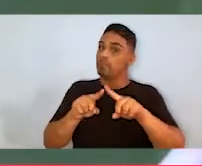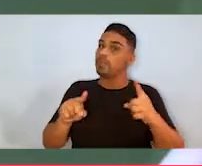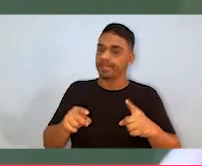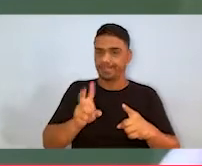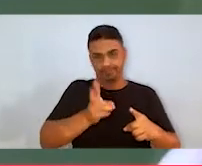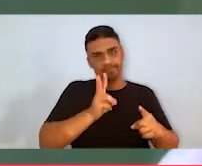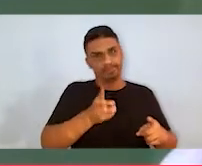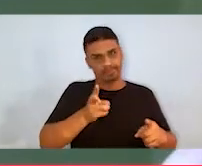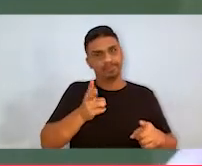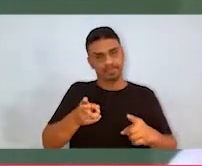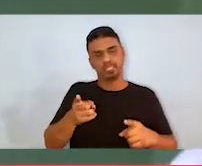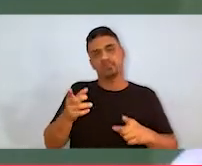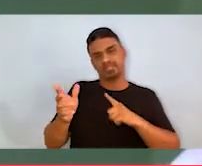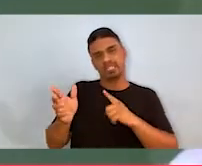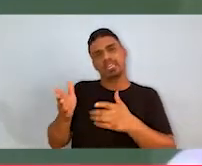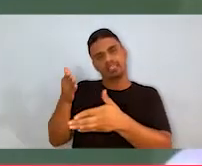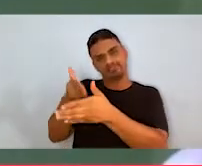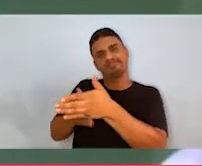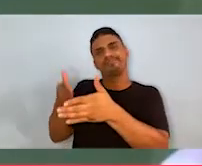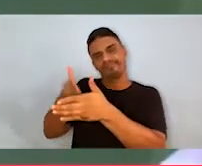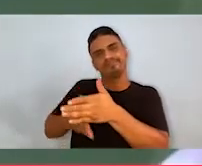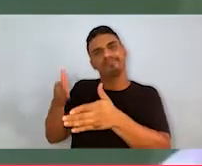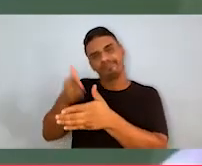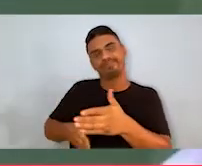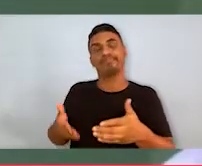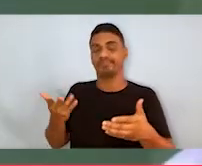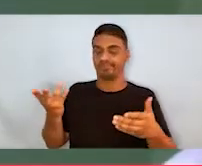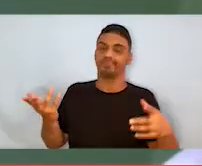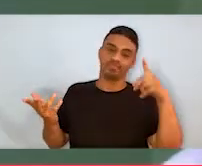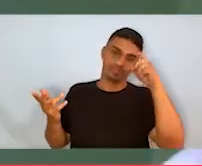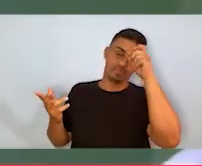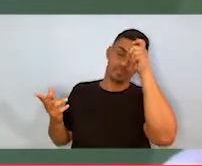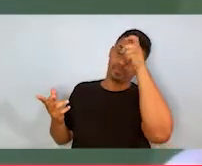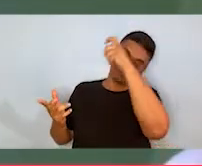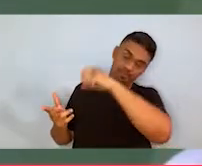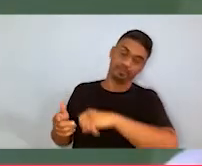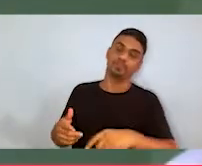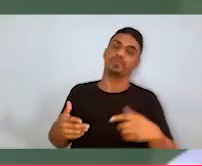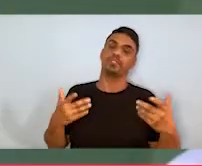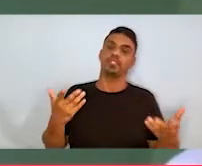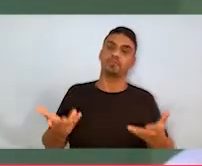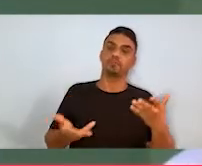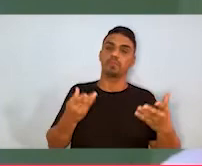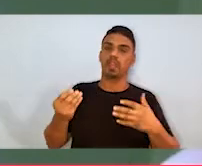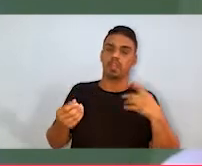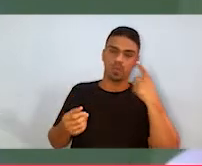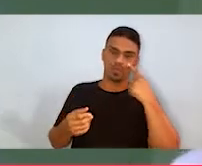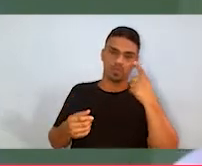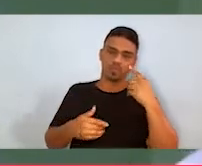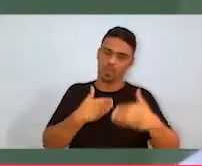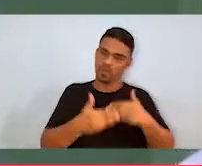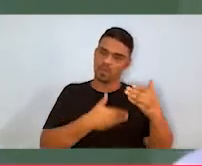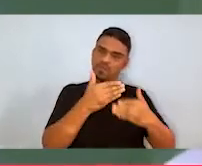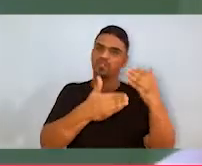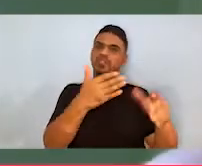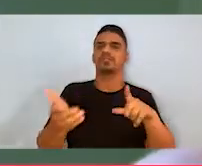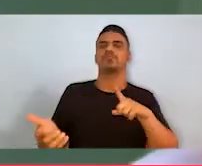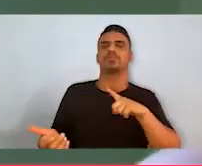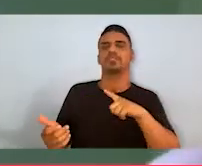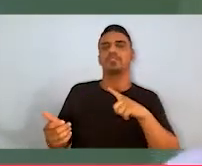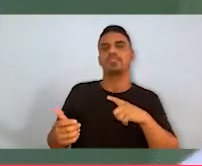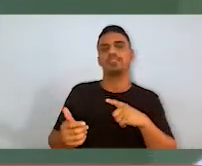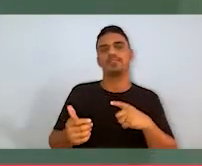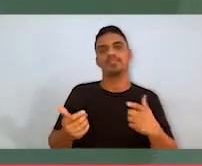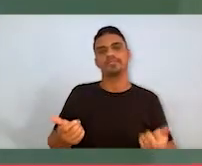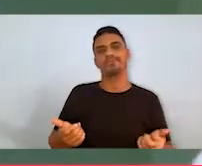eles ainda usam essas limitações, então acho que a abertura de limitações tem sido algo muito legal. Eu peguei muito a evolução do RPG Maker